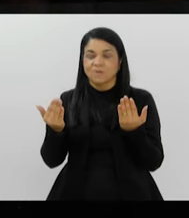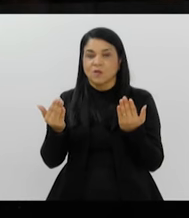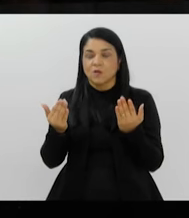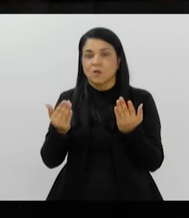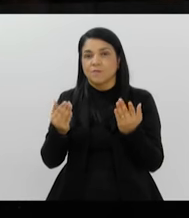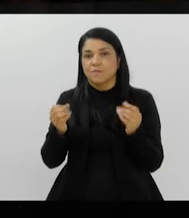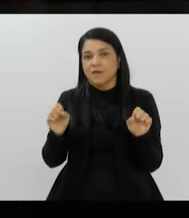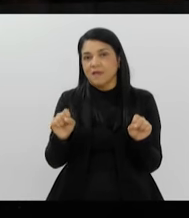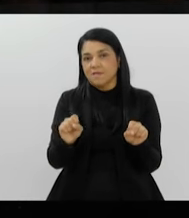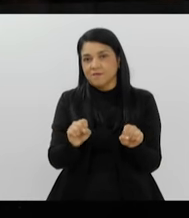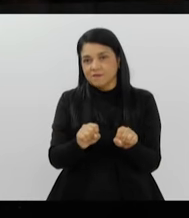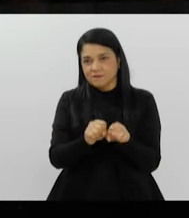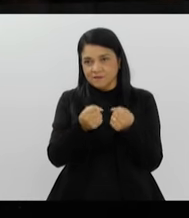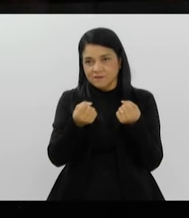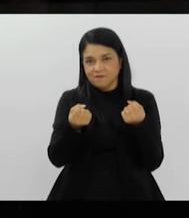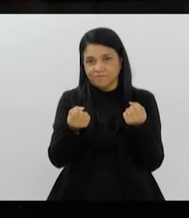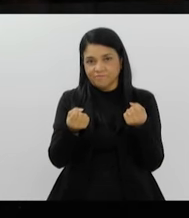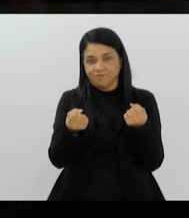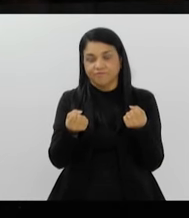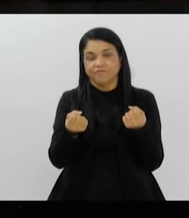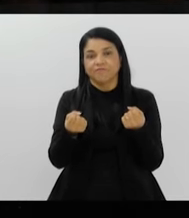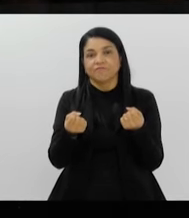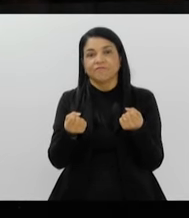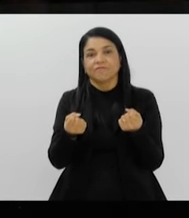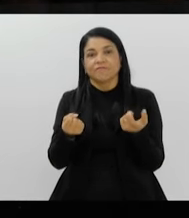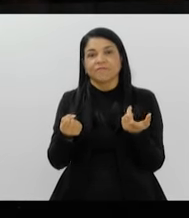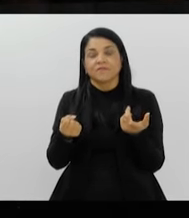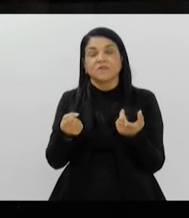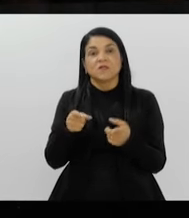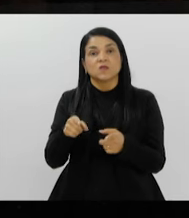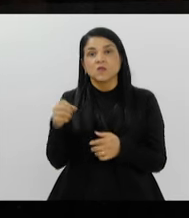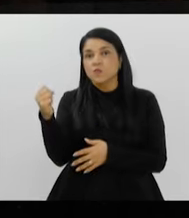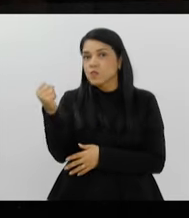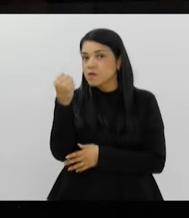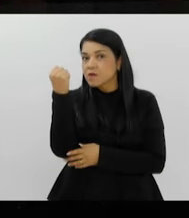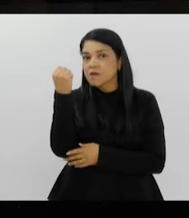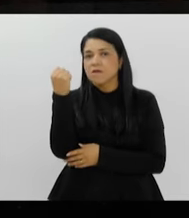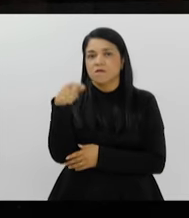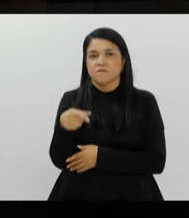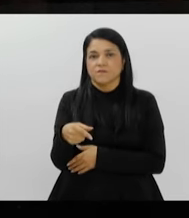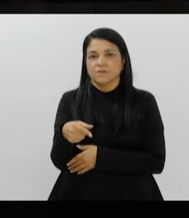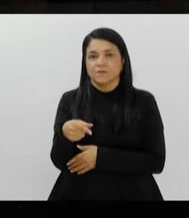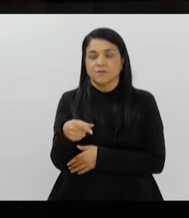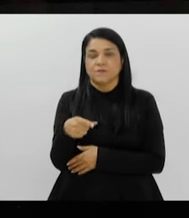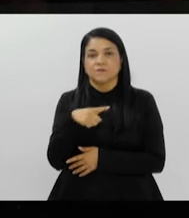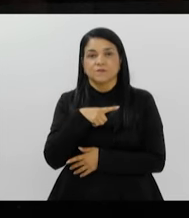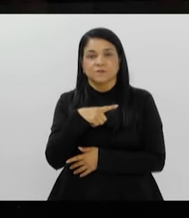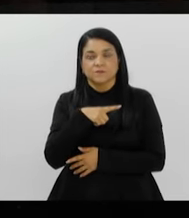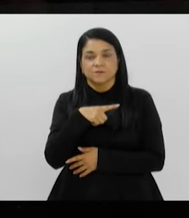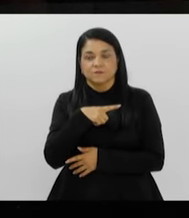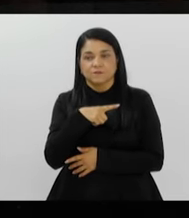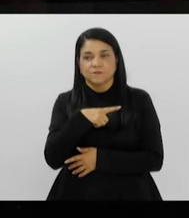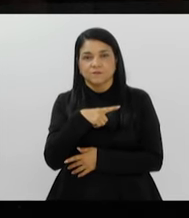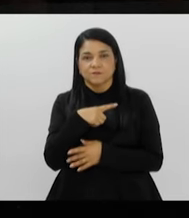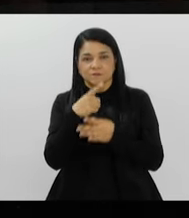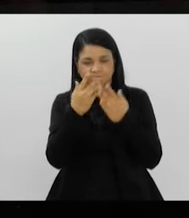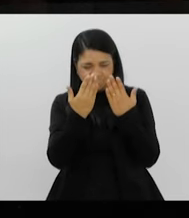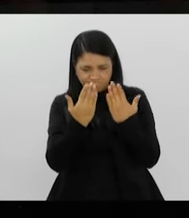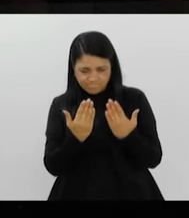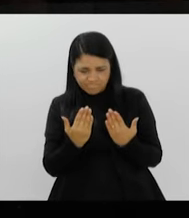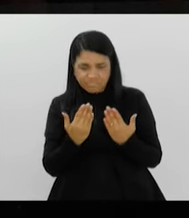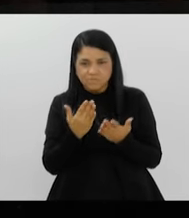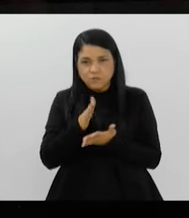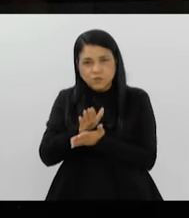insolvência. E o mais grave nisso tudo, se a gente verificar os nossos